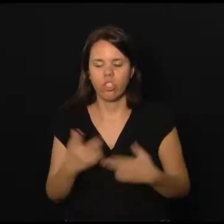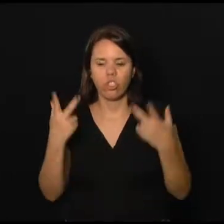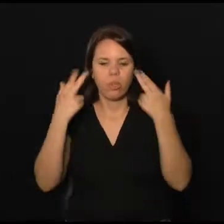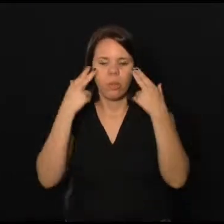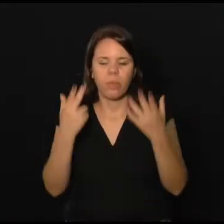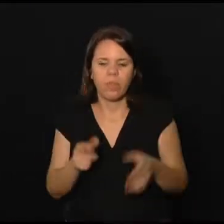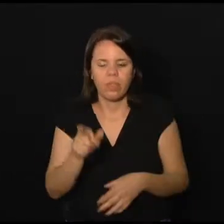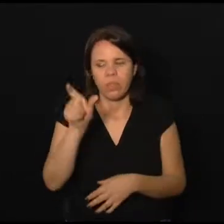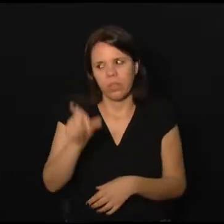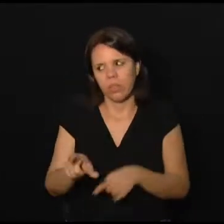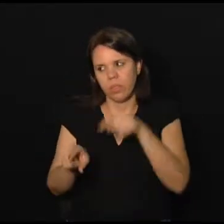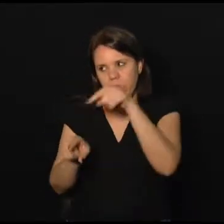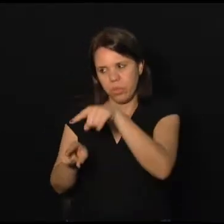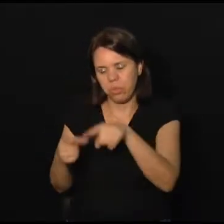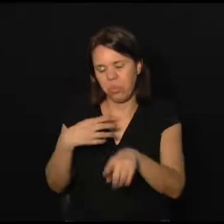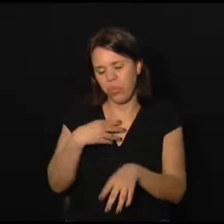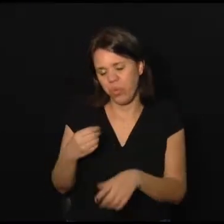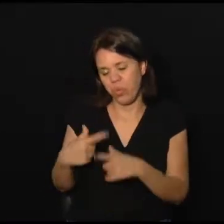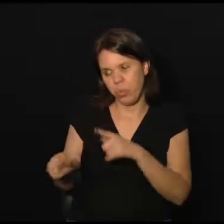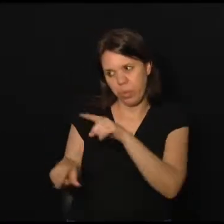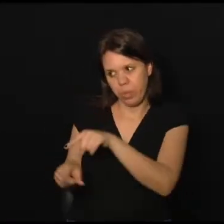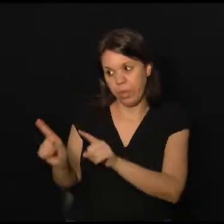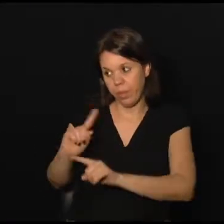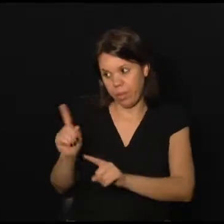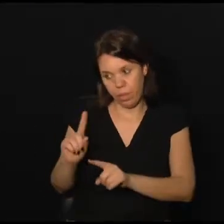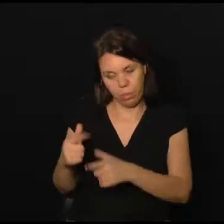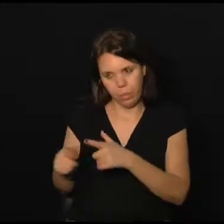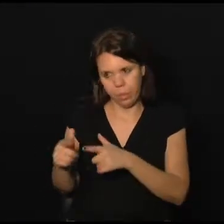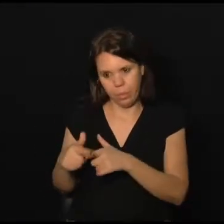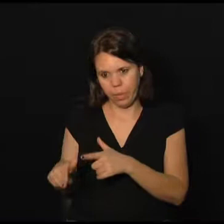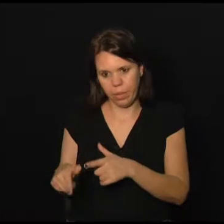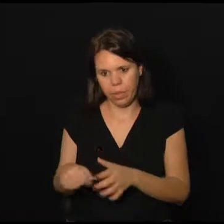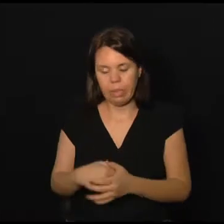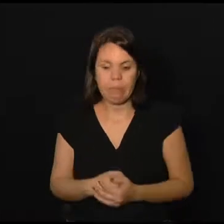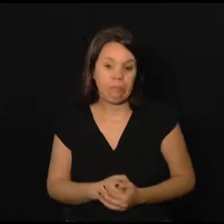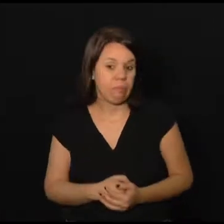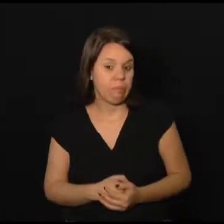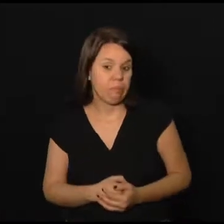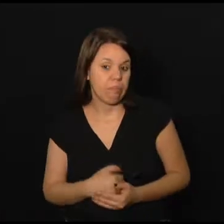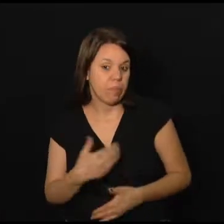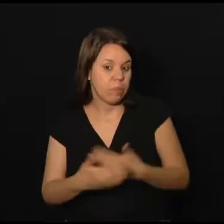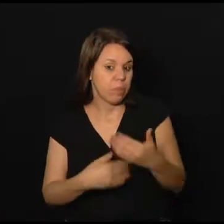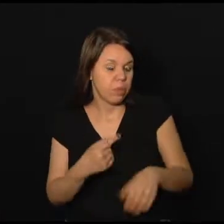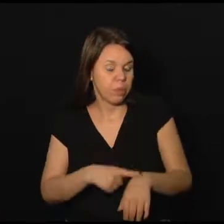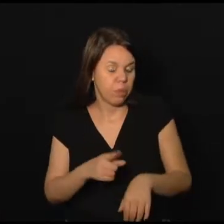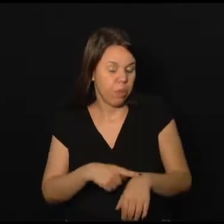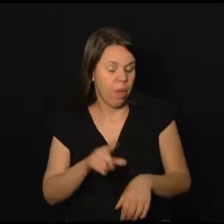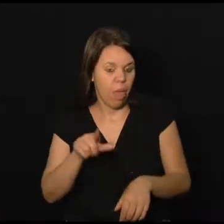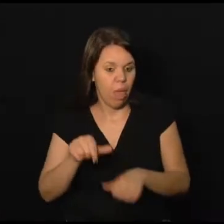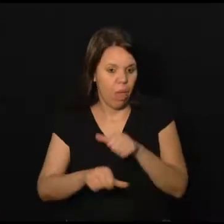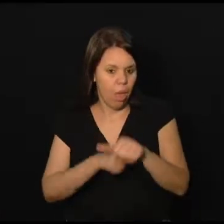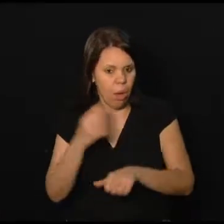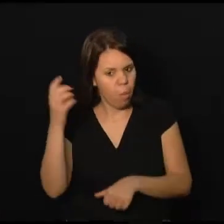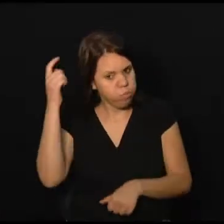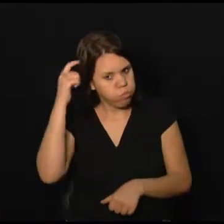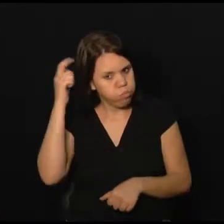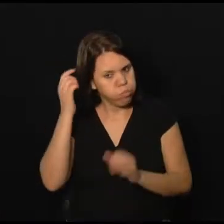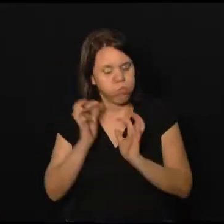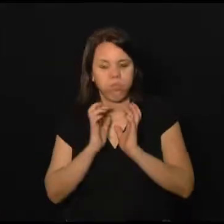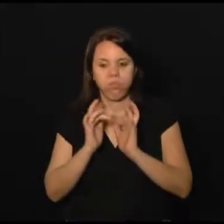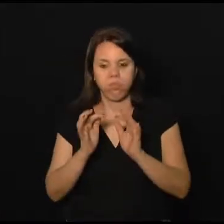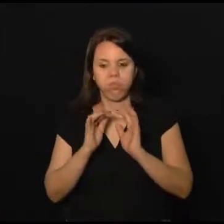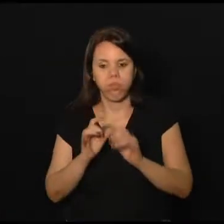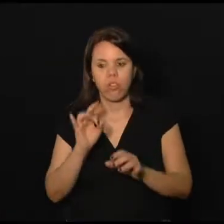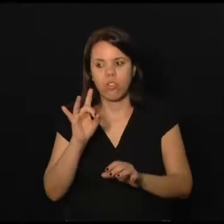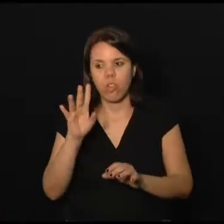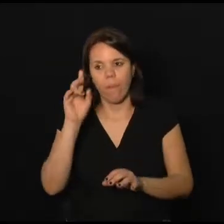mas meu filho está com um problema. Não, o filho não está com um problema, porque a partir do momento que há essa alteração cerebral que eu falei, ele só vai pensar